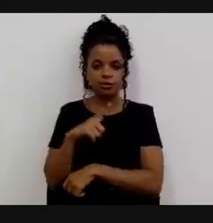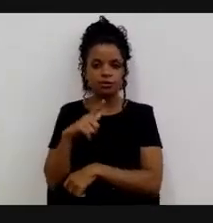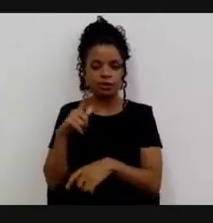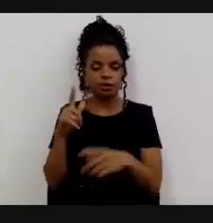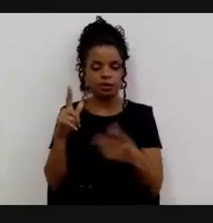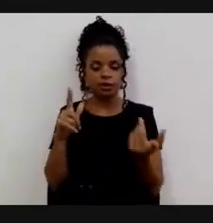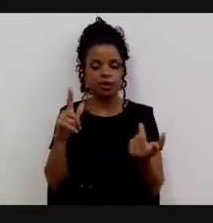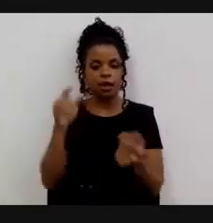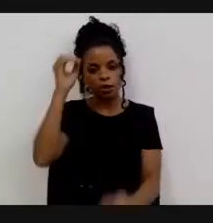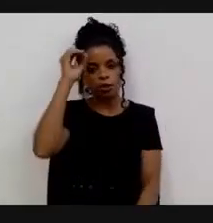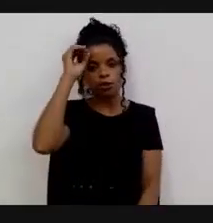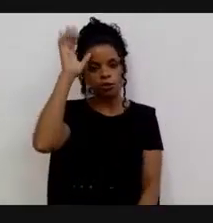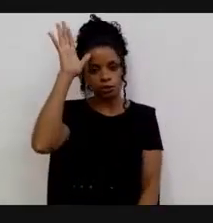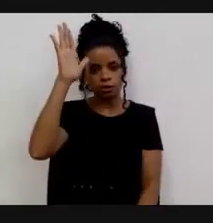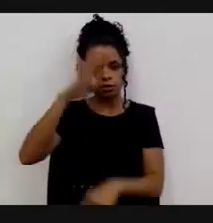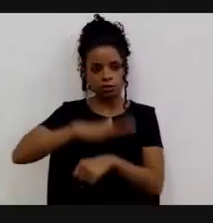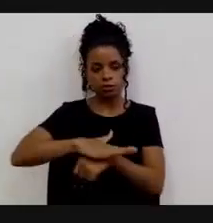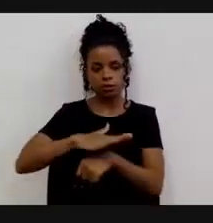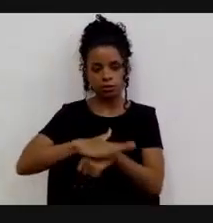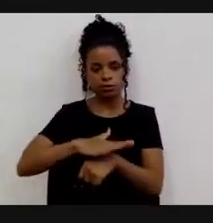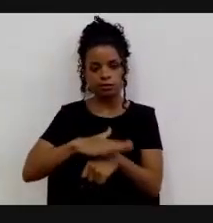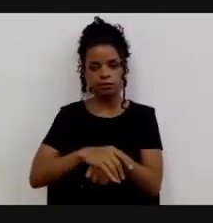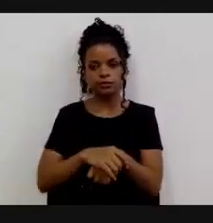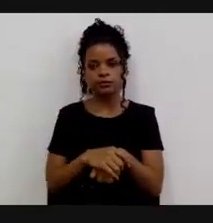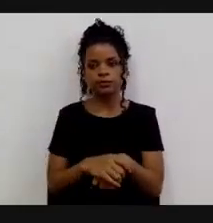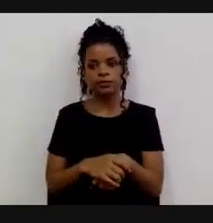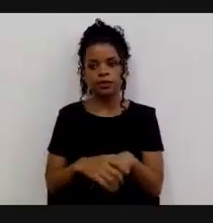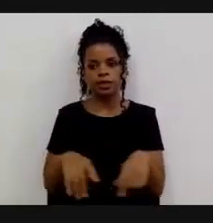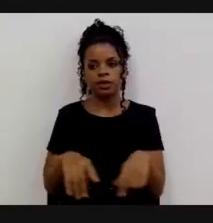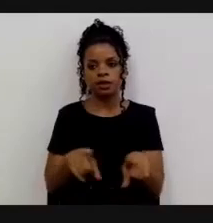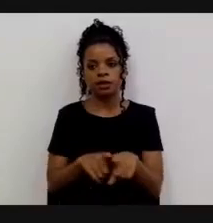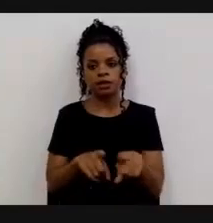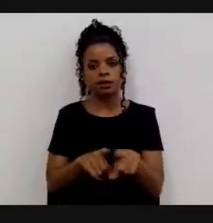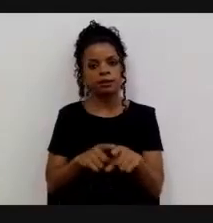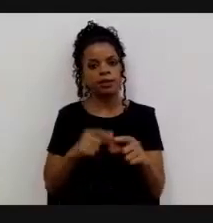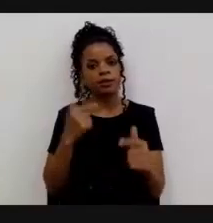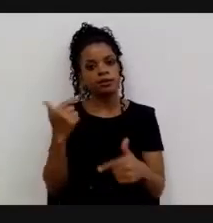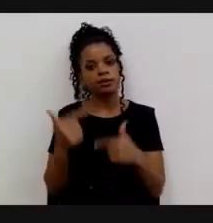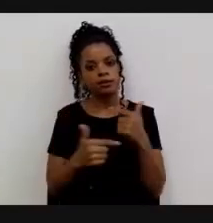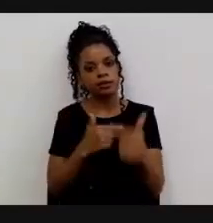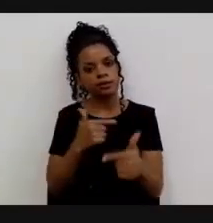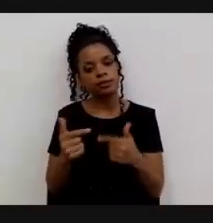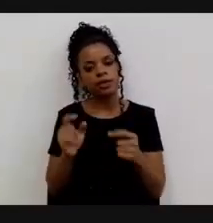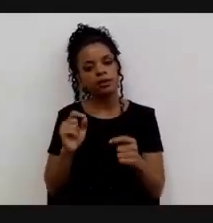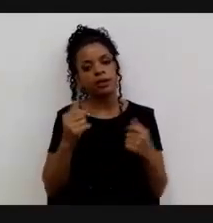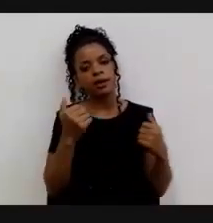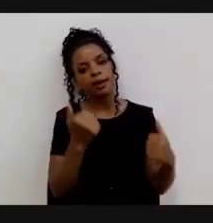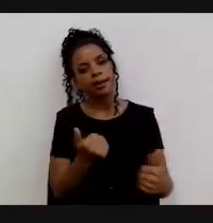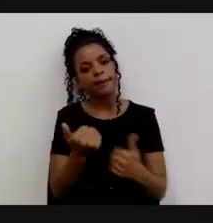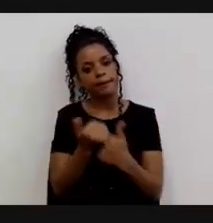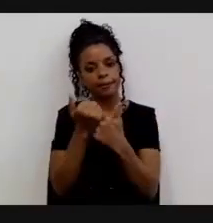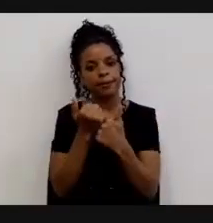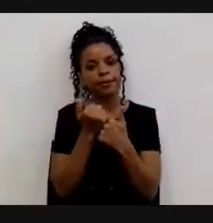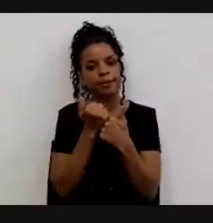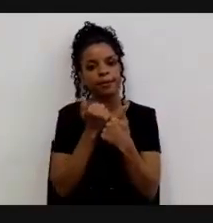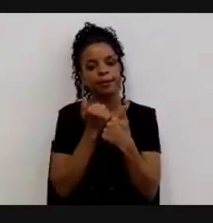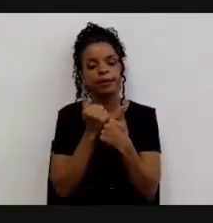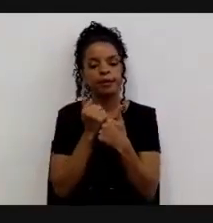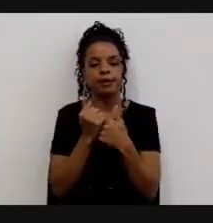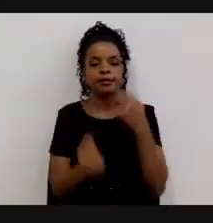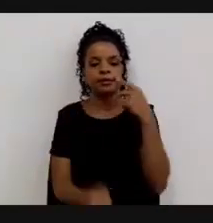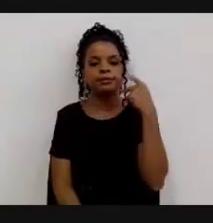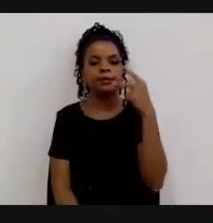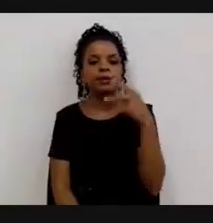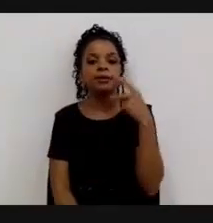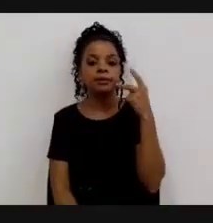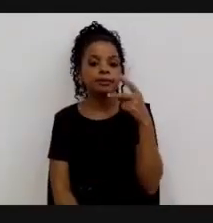dentro da Câmara. Também é nosso trabalho, né, apoiar diversos órgãos parlamentares, tem observatórios aqui dentro. Eu mesmo trabalhei